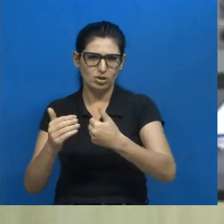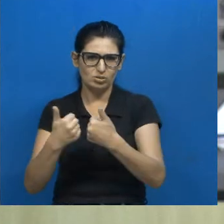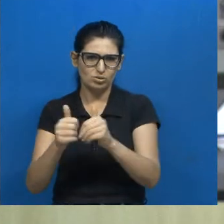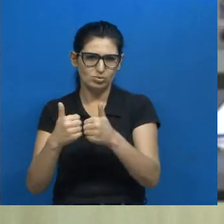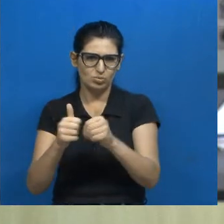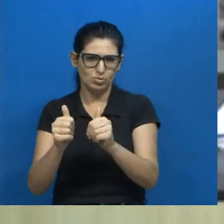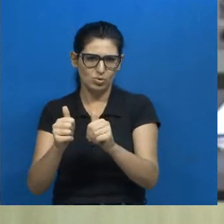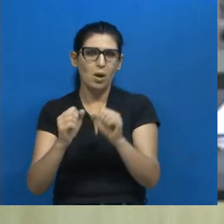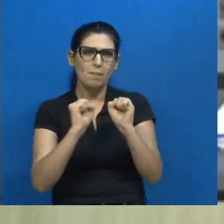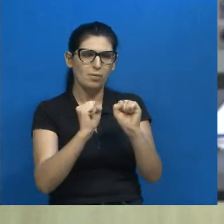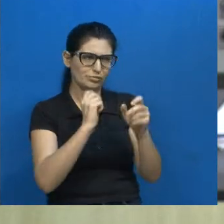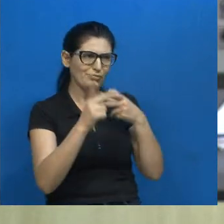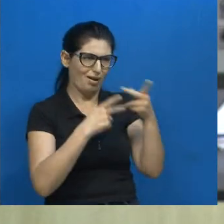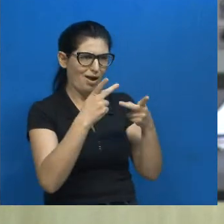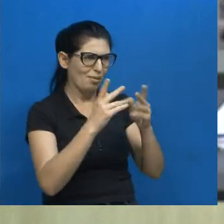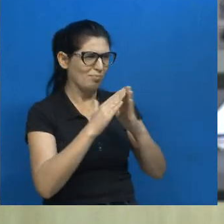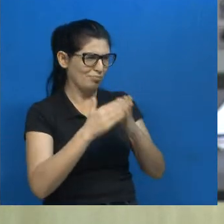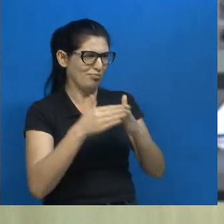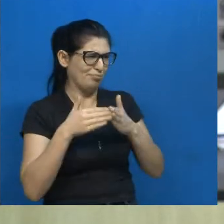posso falar?